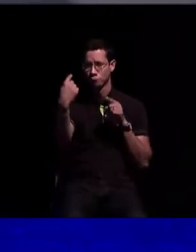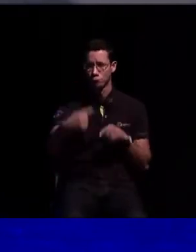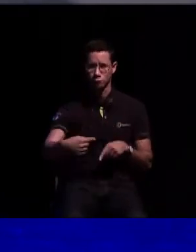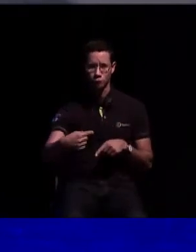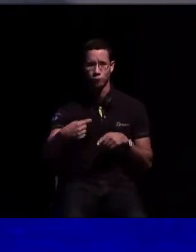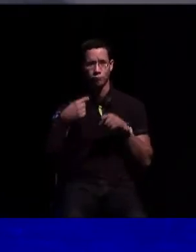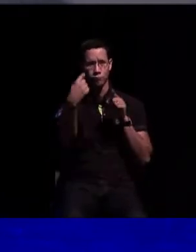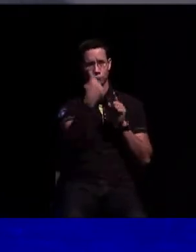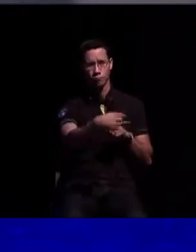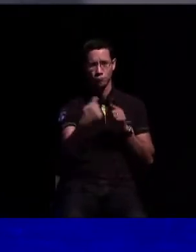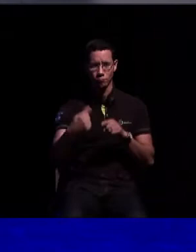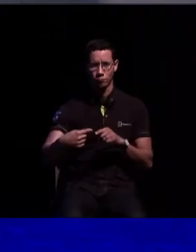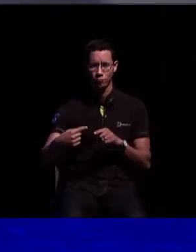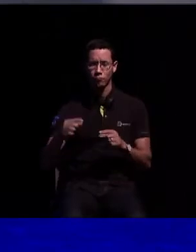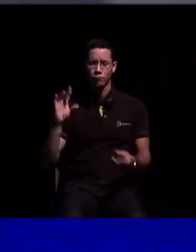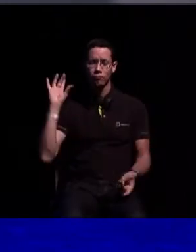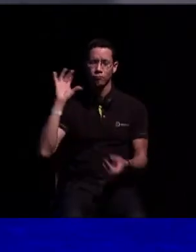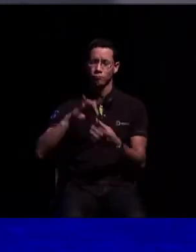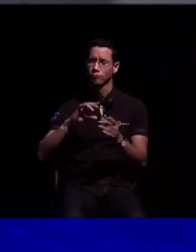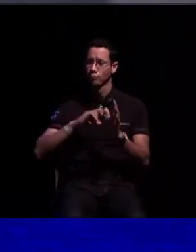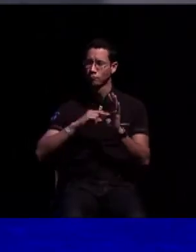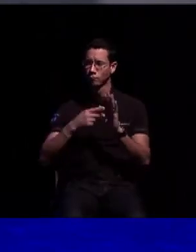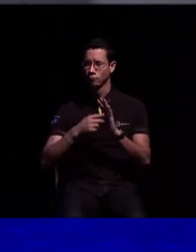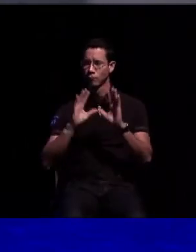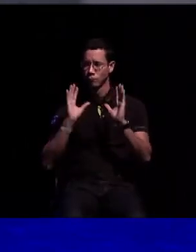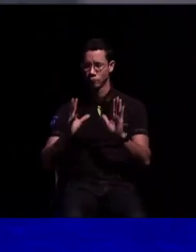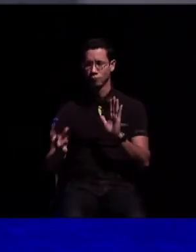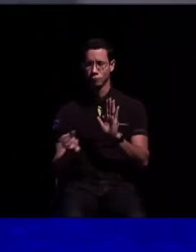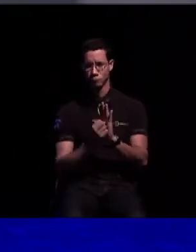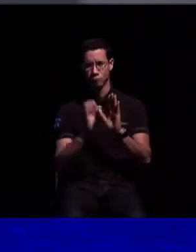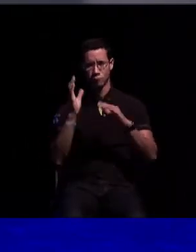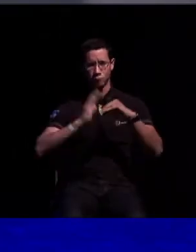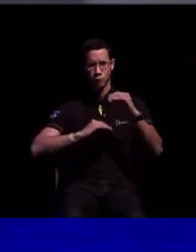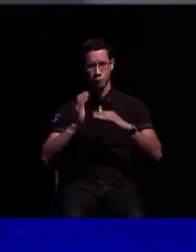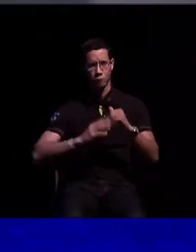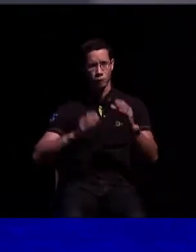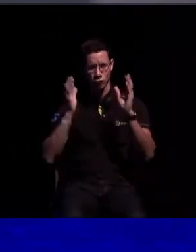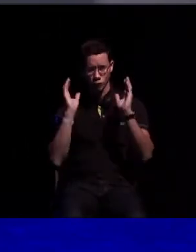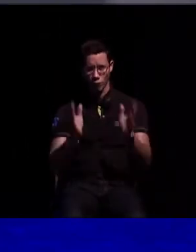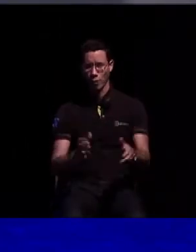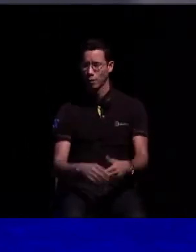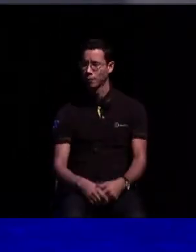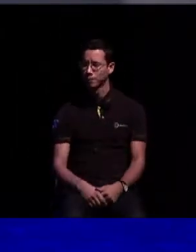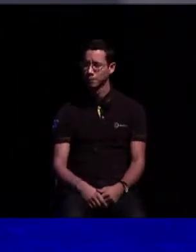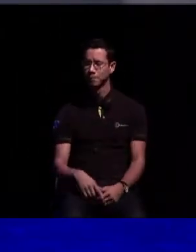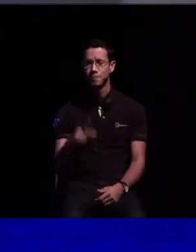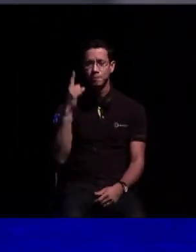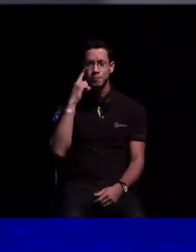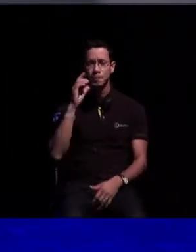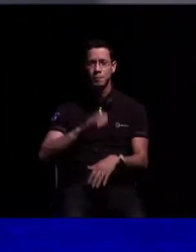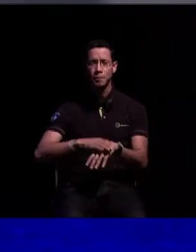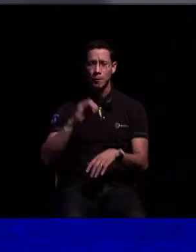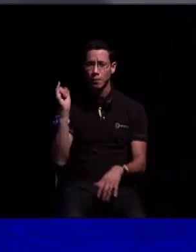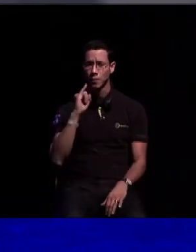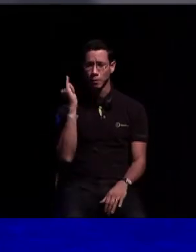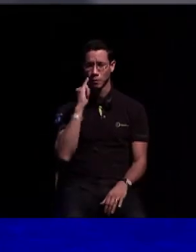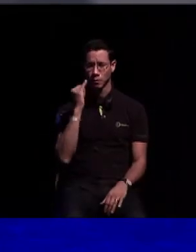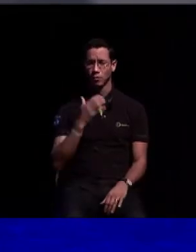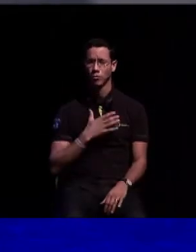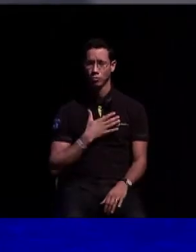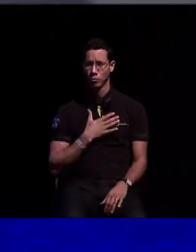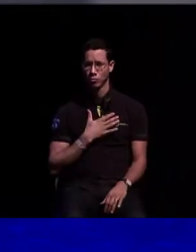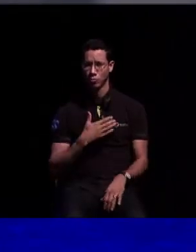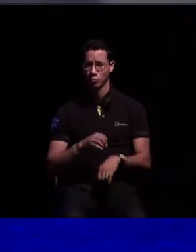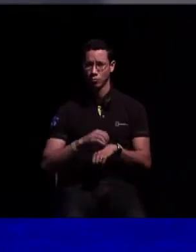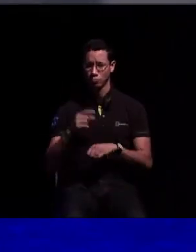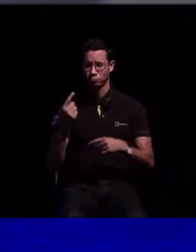essa relação simbólica que já está instituída em práticas. Eu acho essa é a ideia mais importante que eu gostaria de